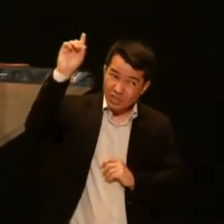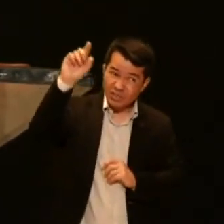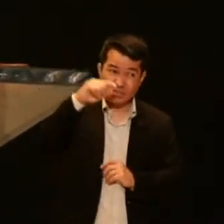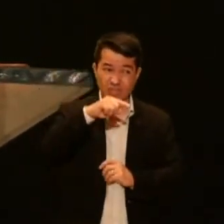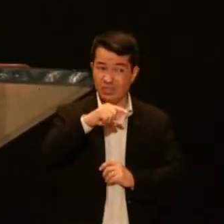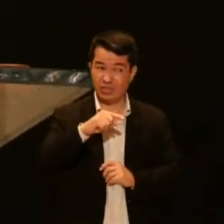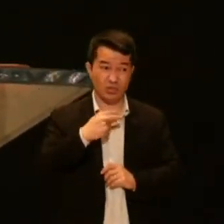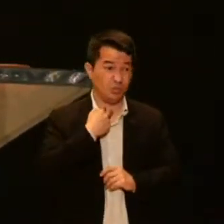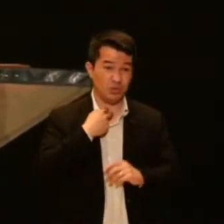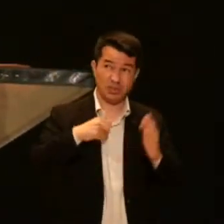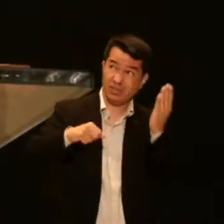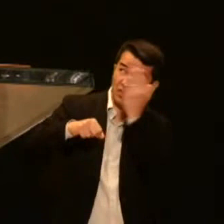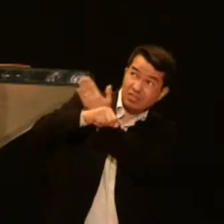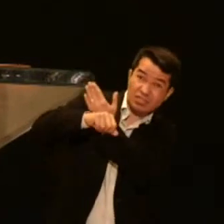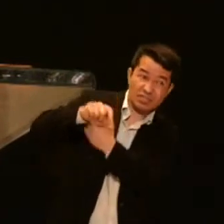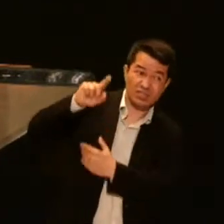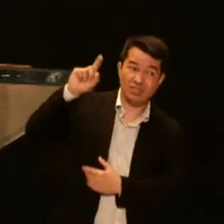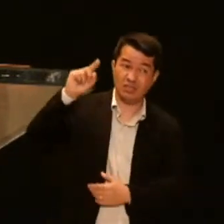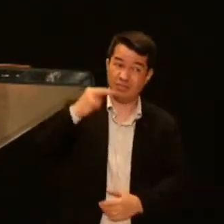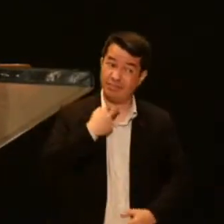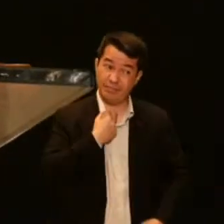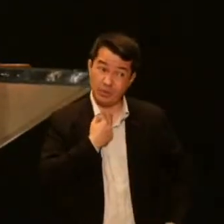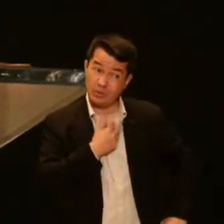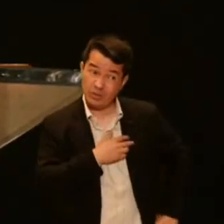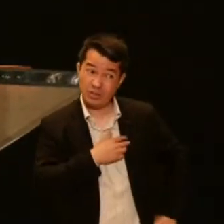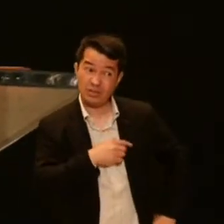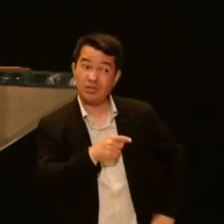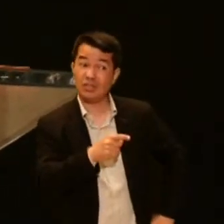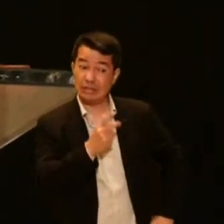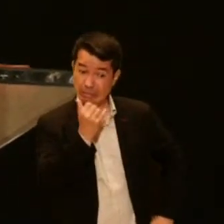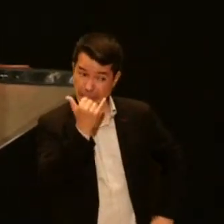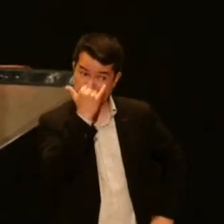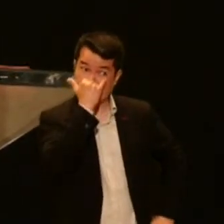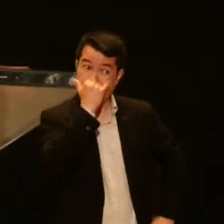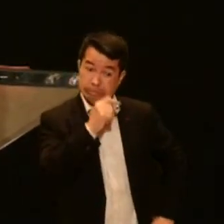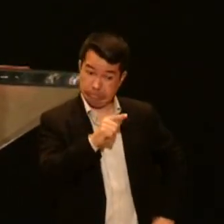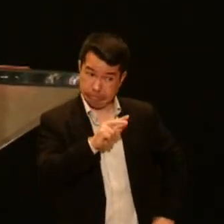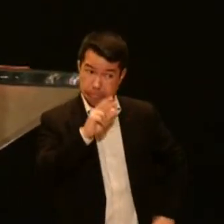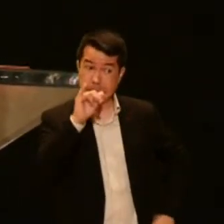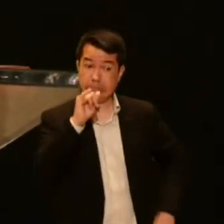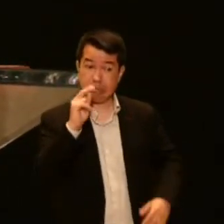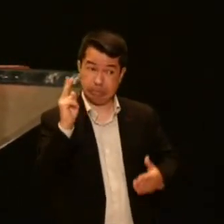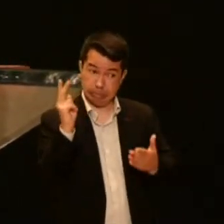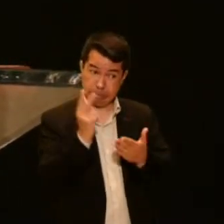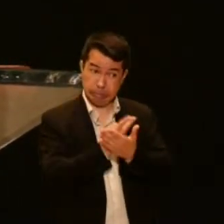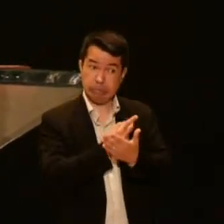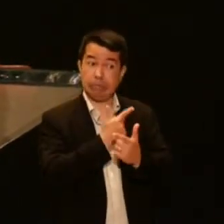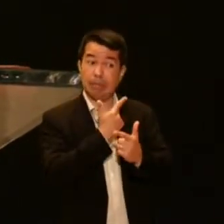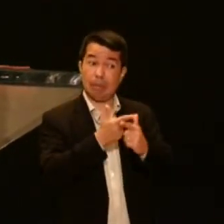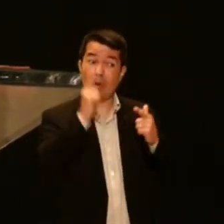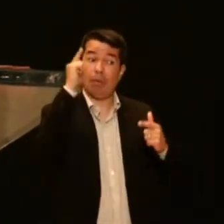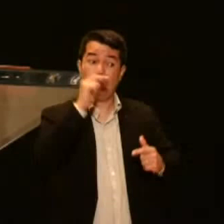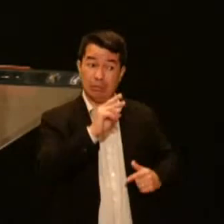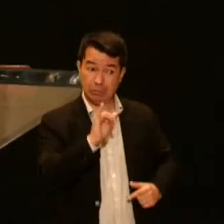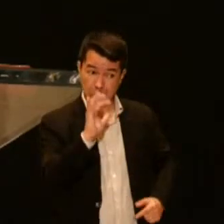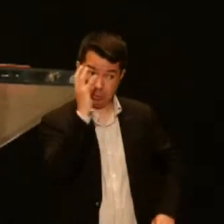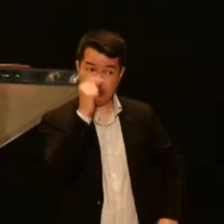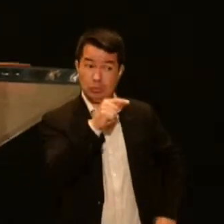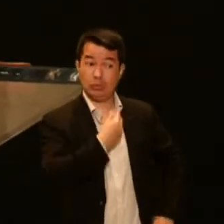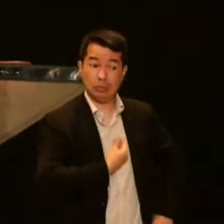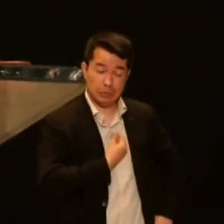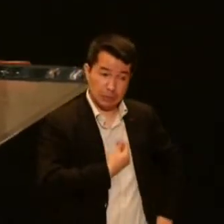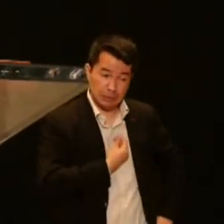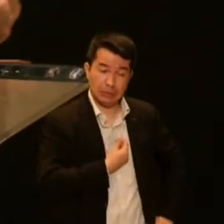ganhar, a gente sempre vai se machucar, e a vida nos machuca. Deus